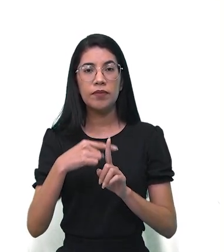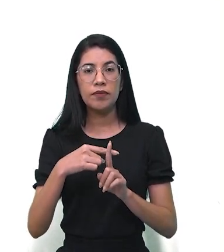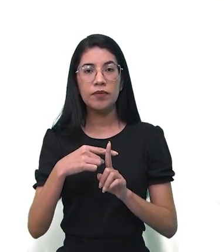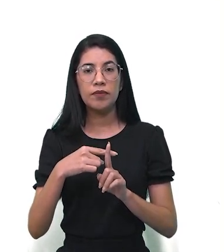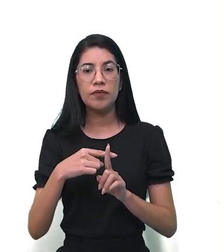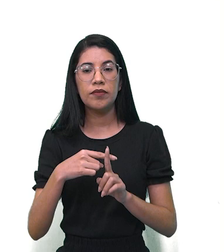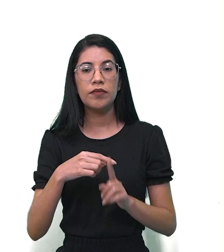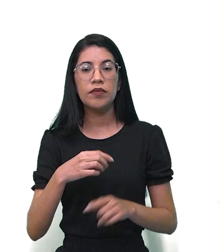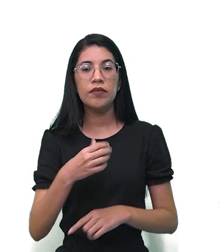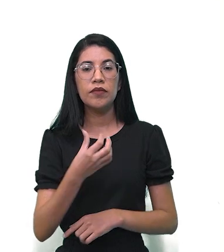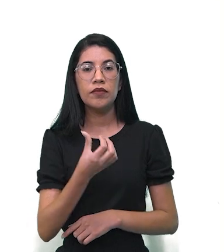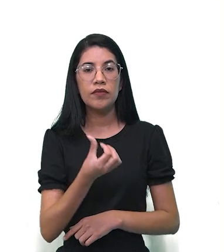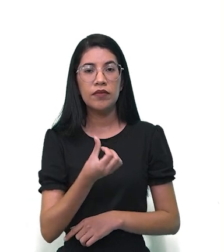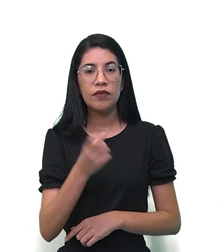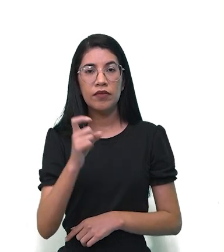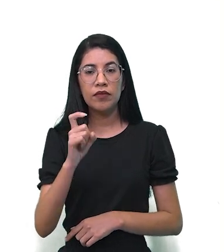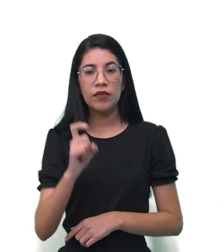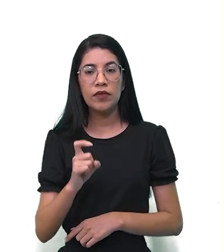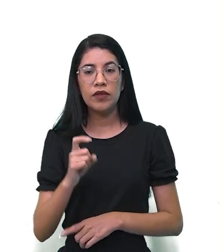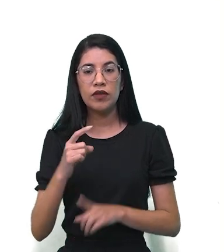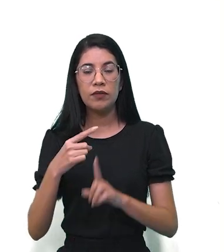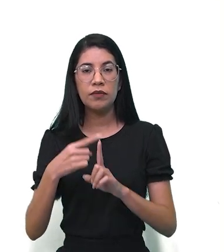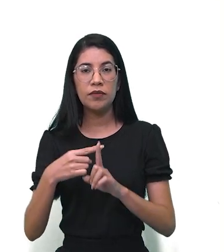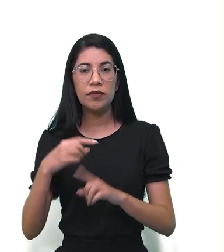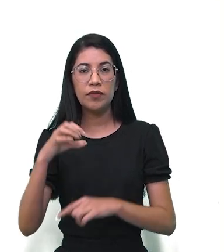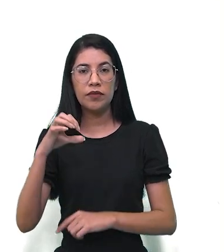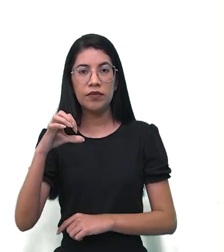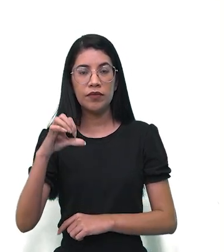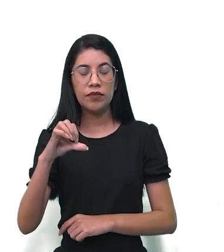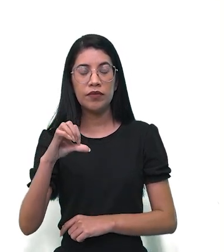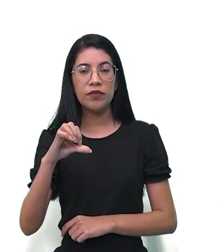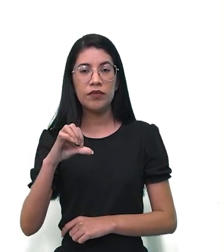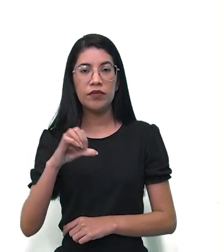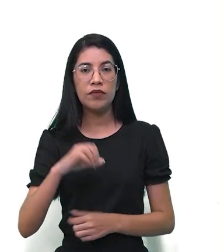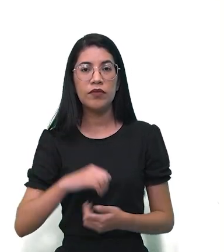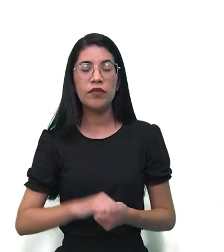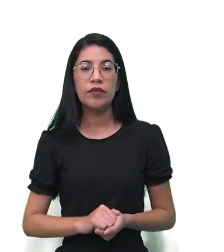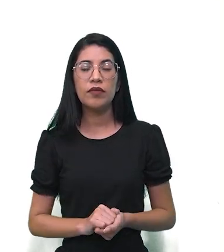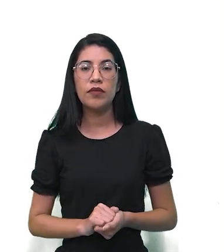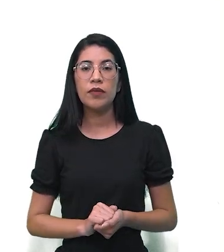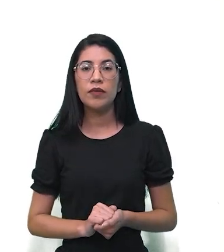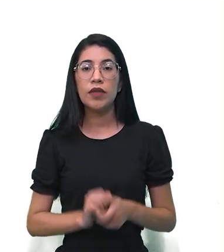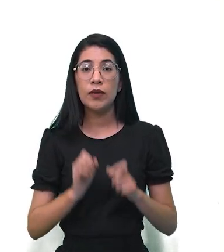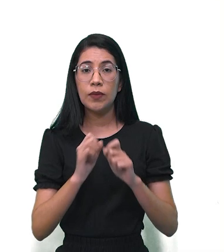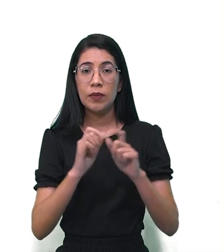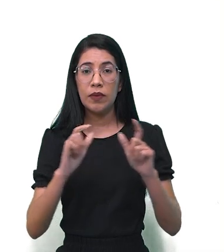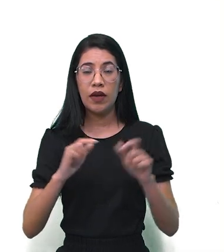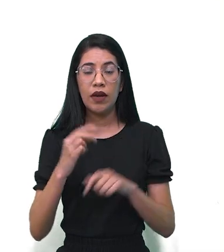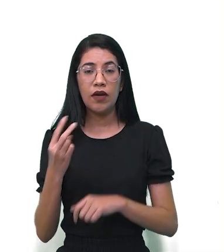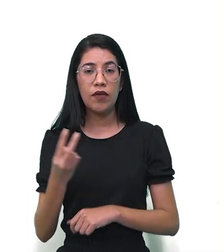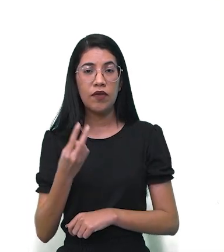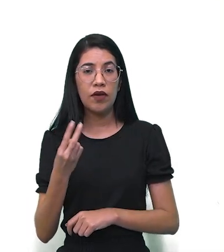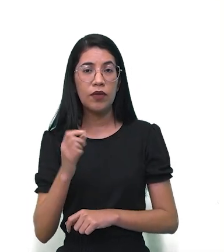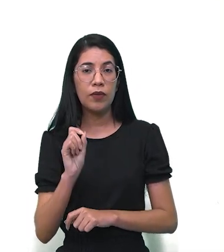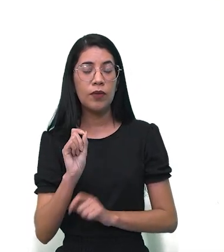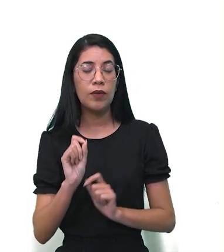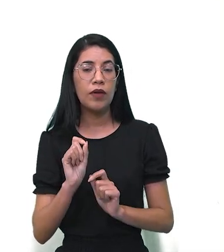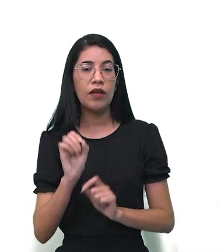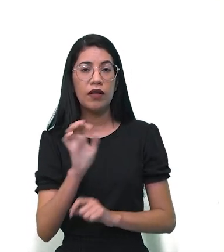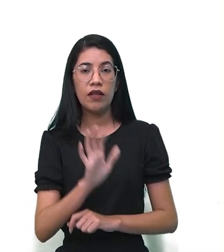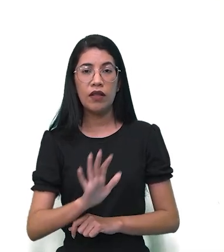mais 6x mais 9. Esse é o valor da